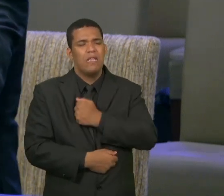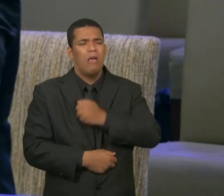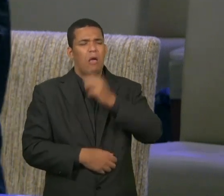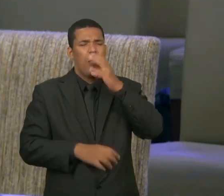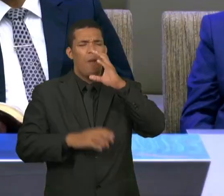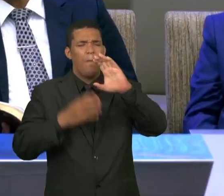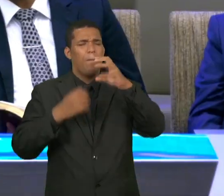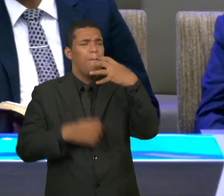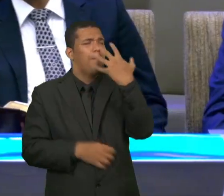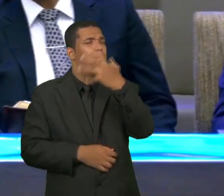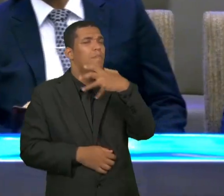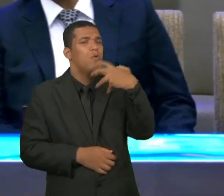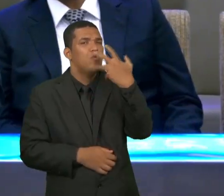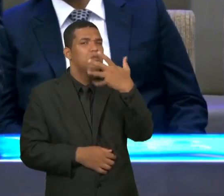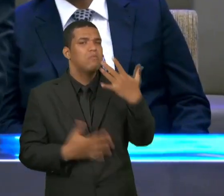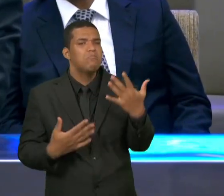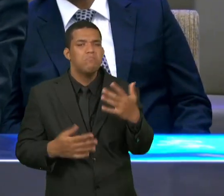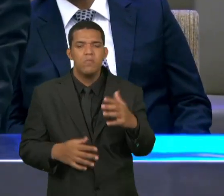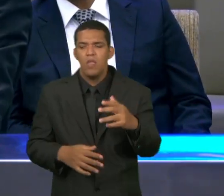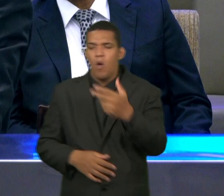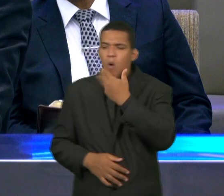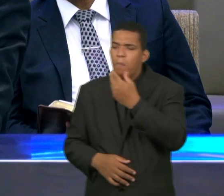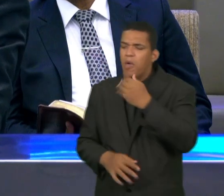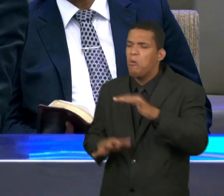Ele disse: que músicas te dão saudade?